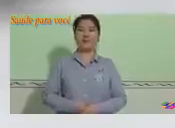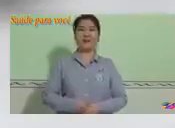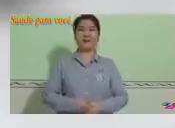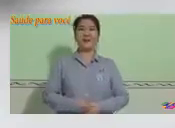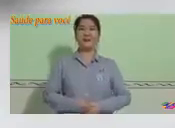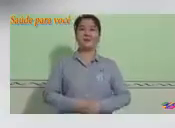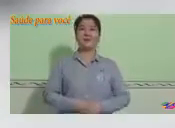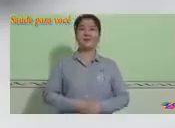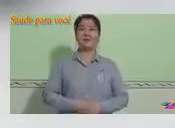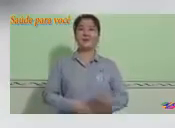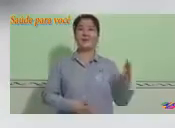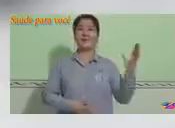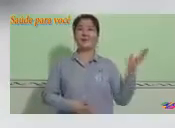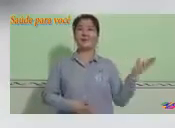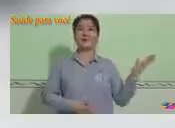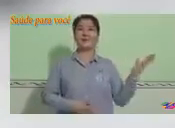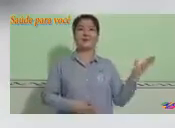MASSAMPRESOBAORINT AC cedilha